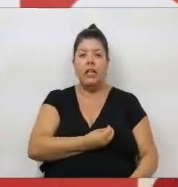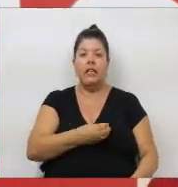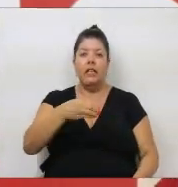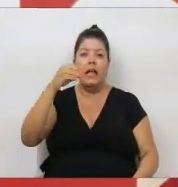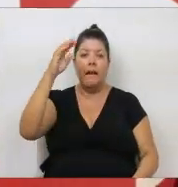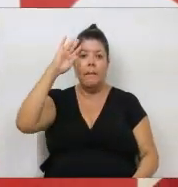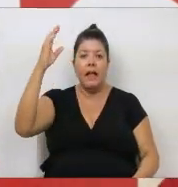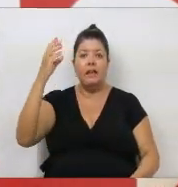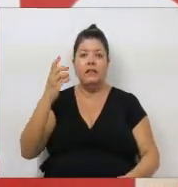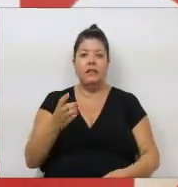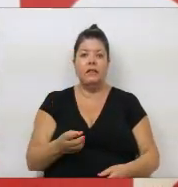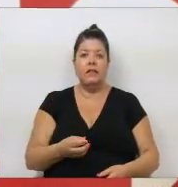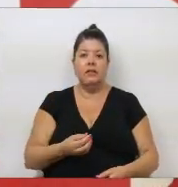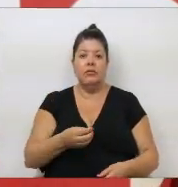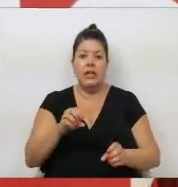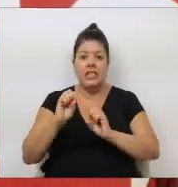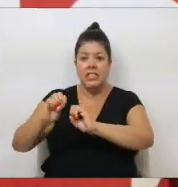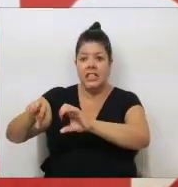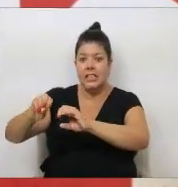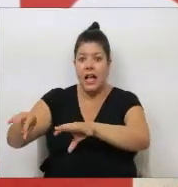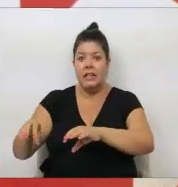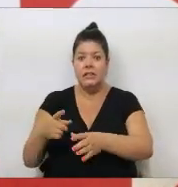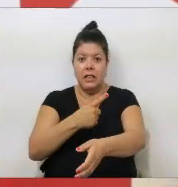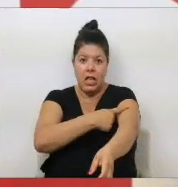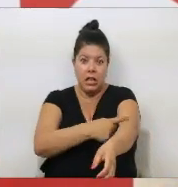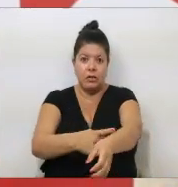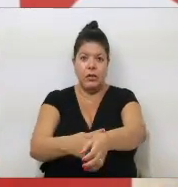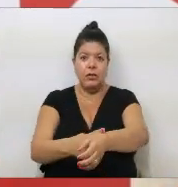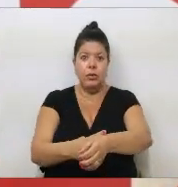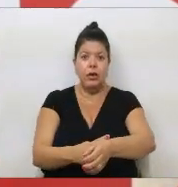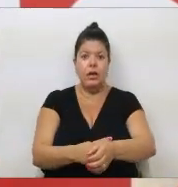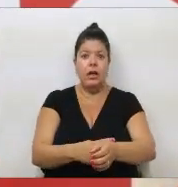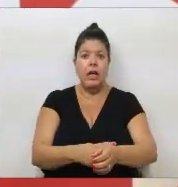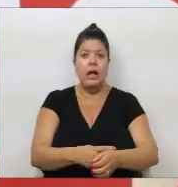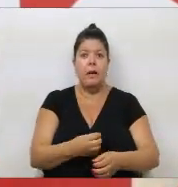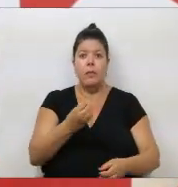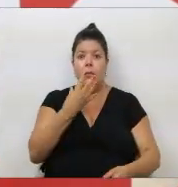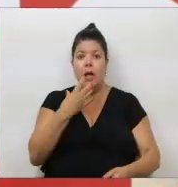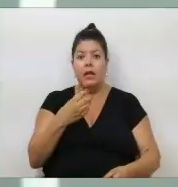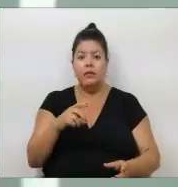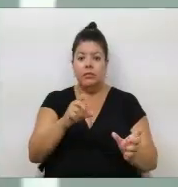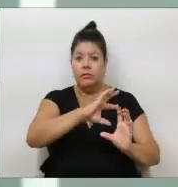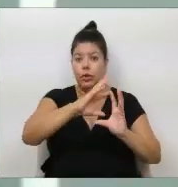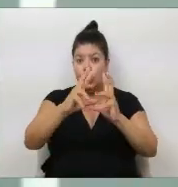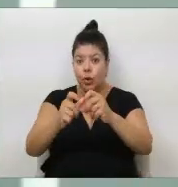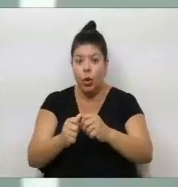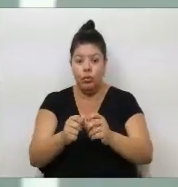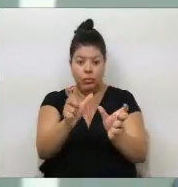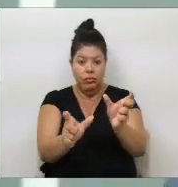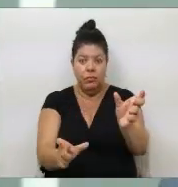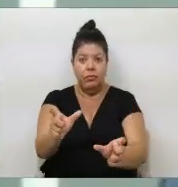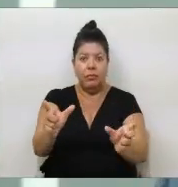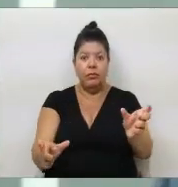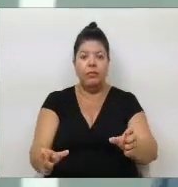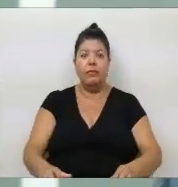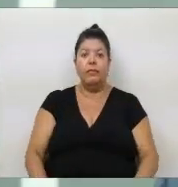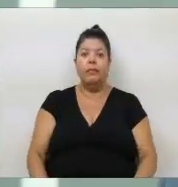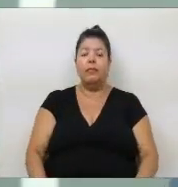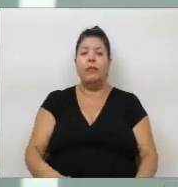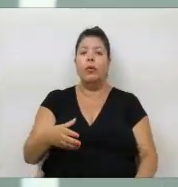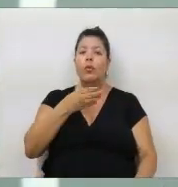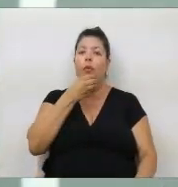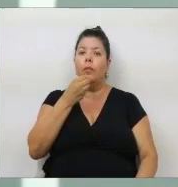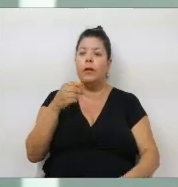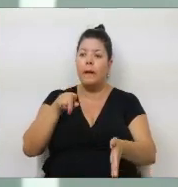uma cidade voltada para o bem-estar e para a cidadania de cada um e cada uma. Tânia, nosso próximo